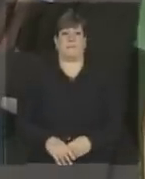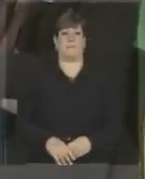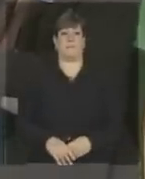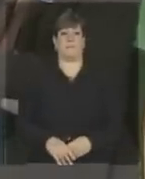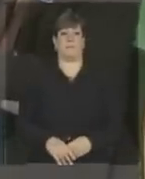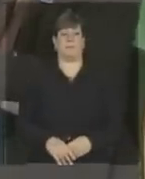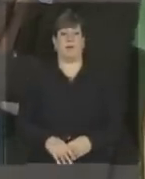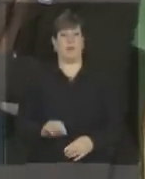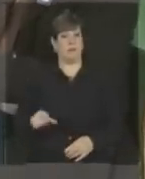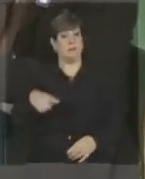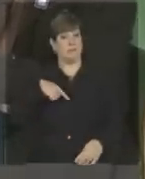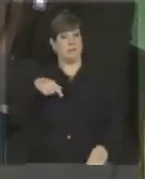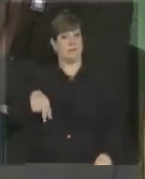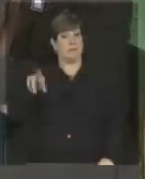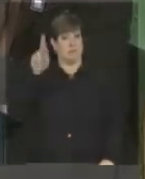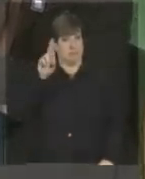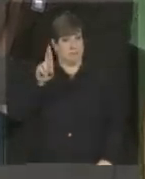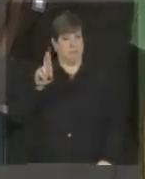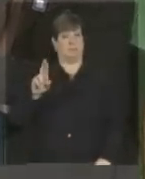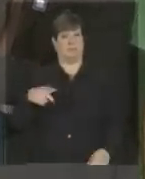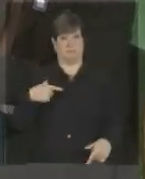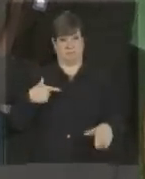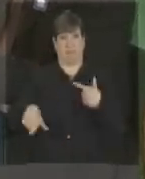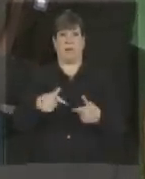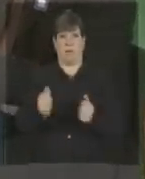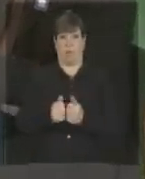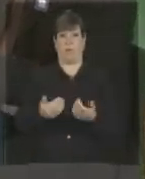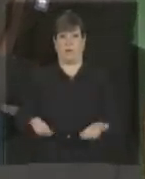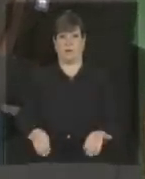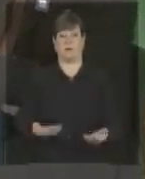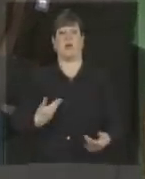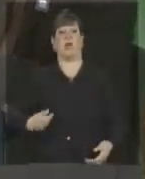que tem um grande papel a desempenhar em tudo isso. E nós já vimos